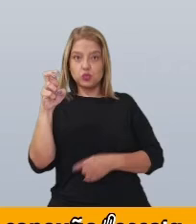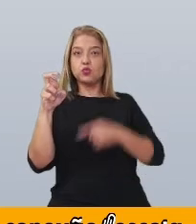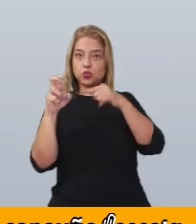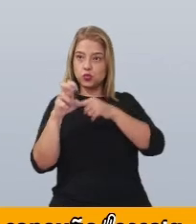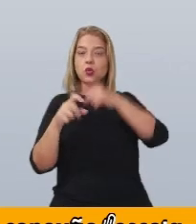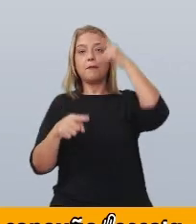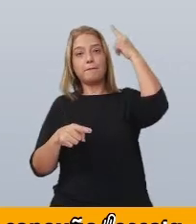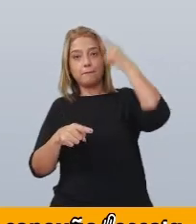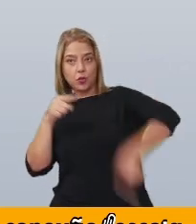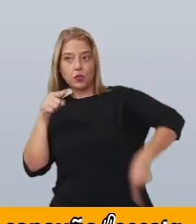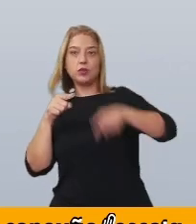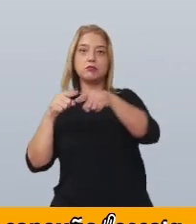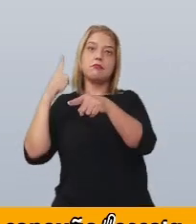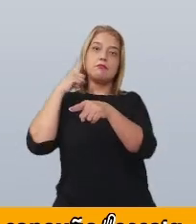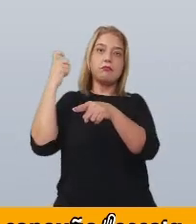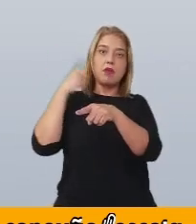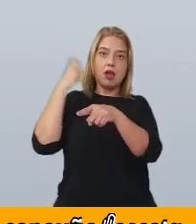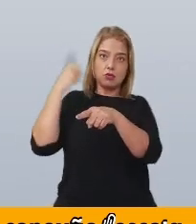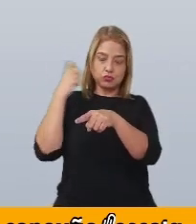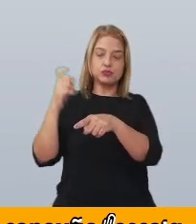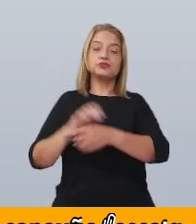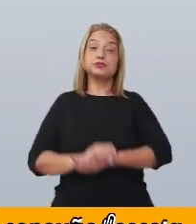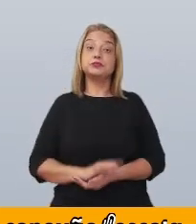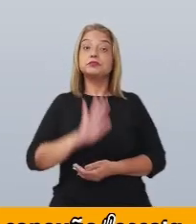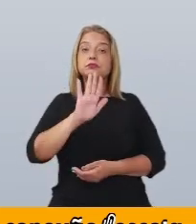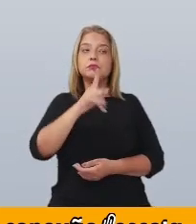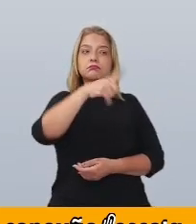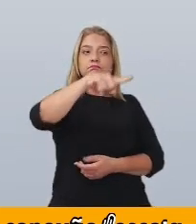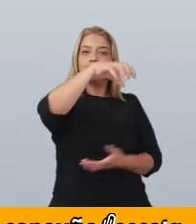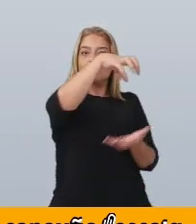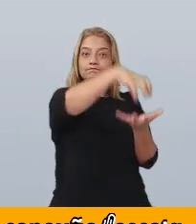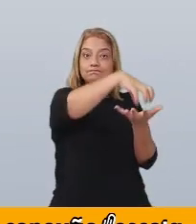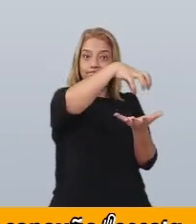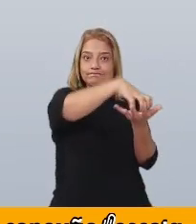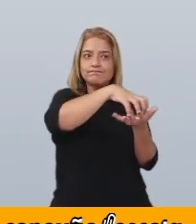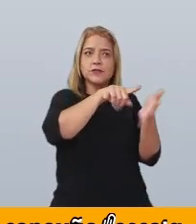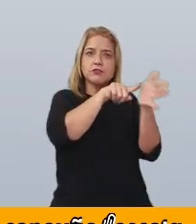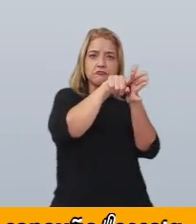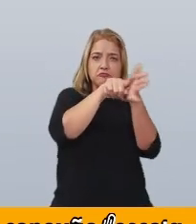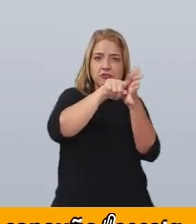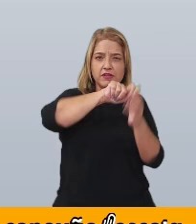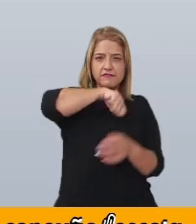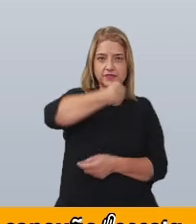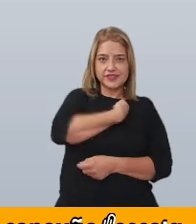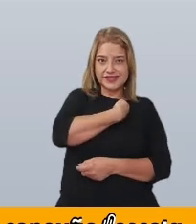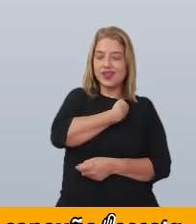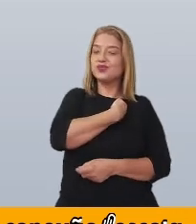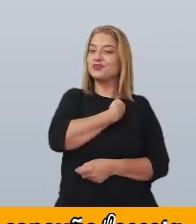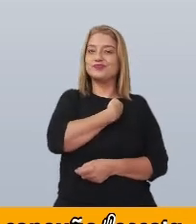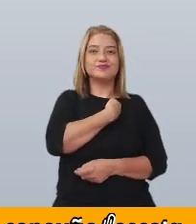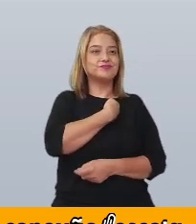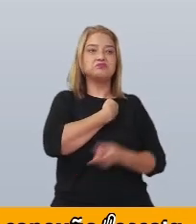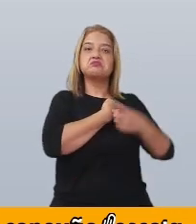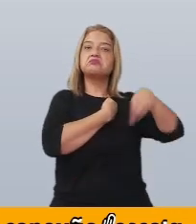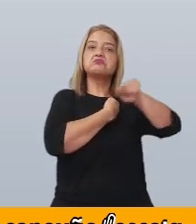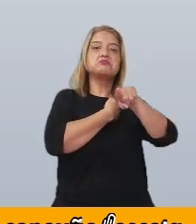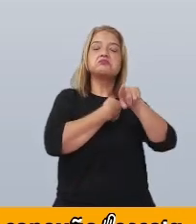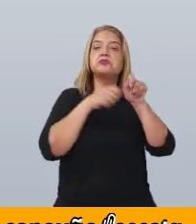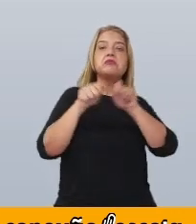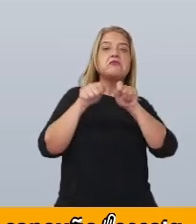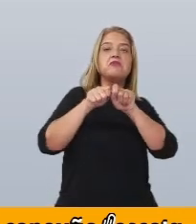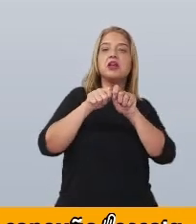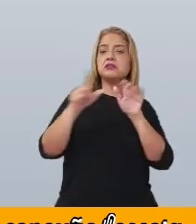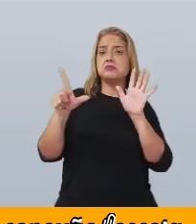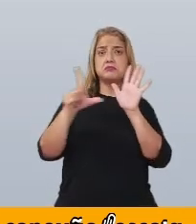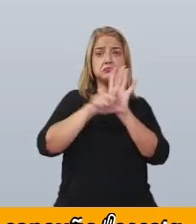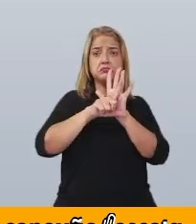tipo de barulho. Mas os órgãos da fiscalização municipais ainda não regulamentaram